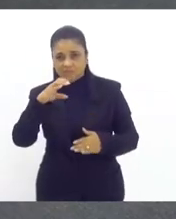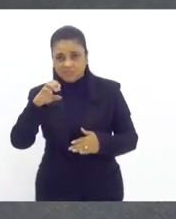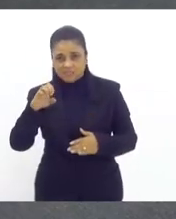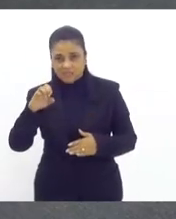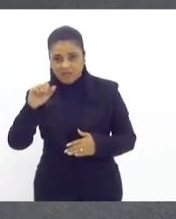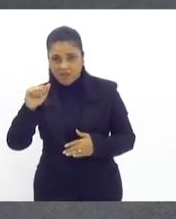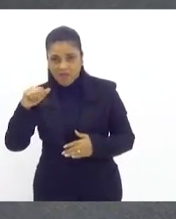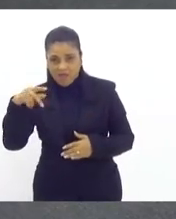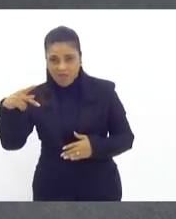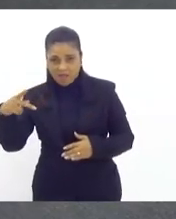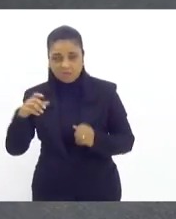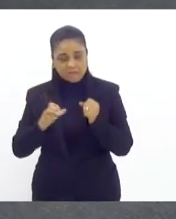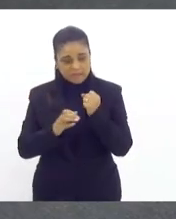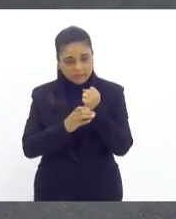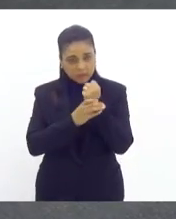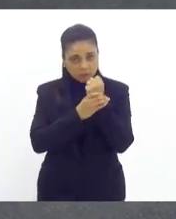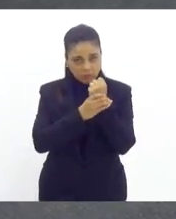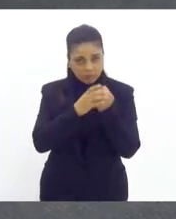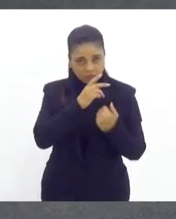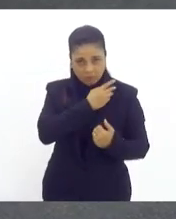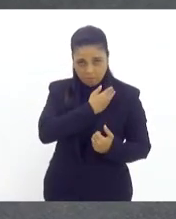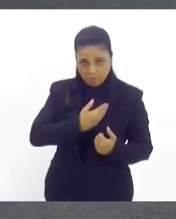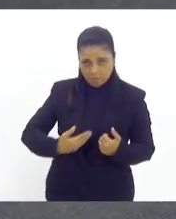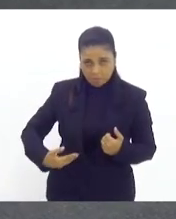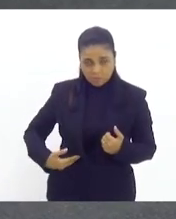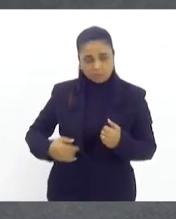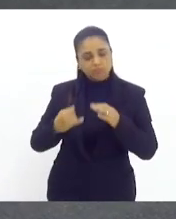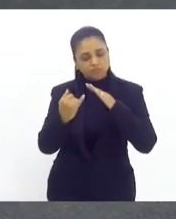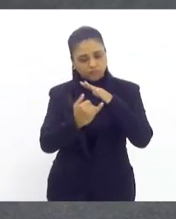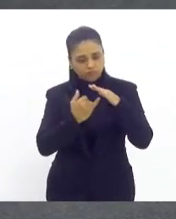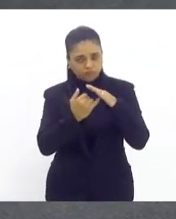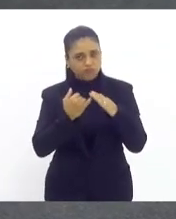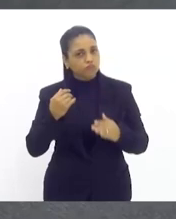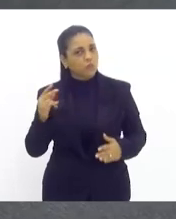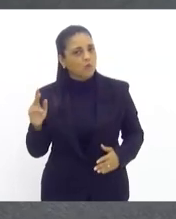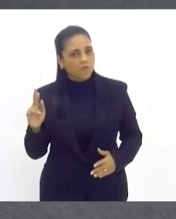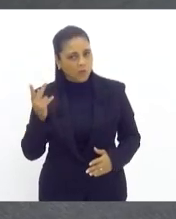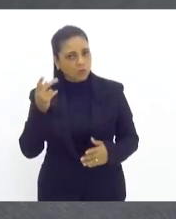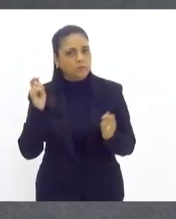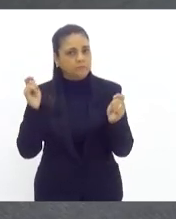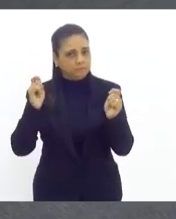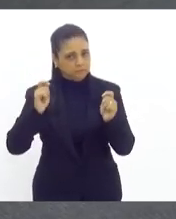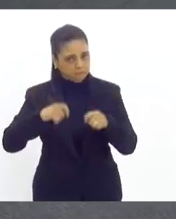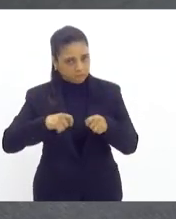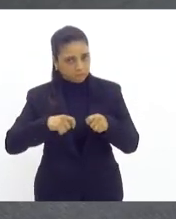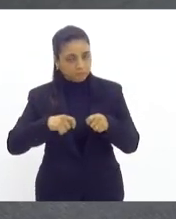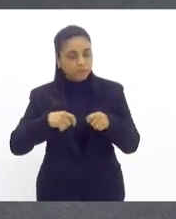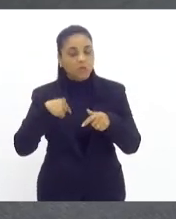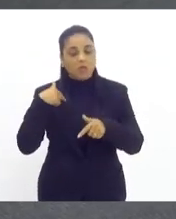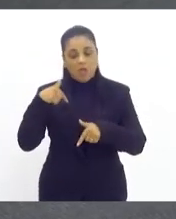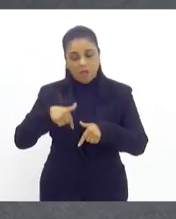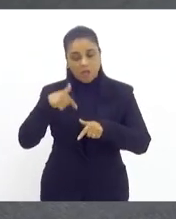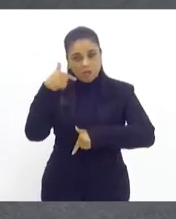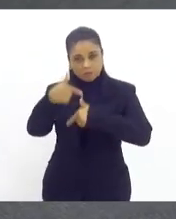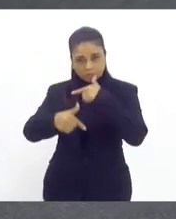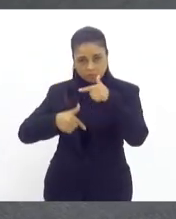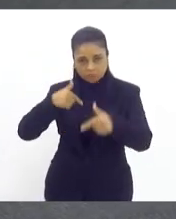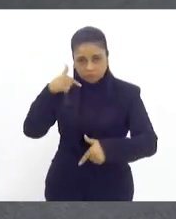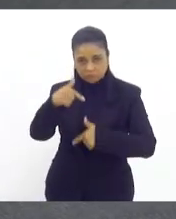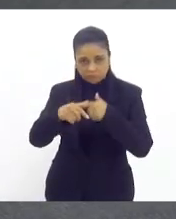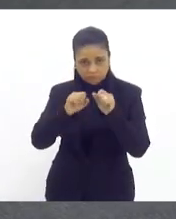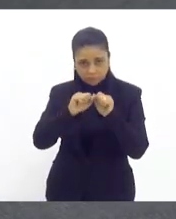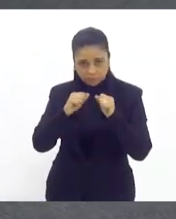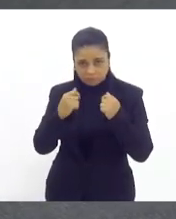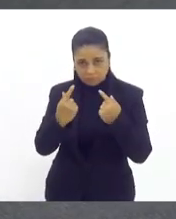Pública é uma instituição que tem que ser valorizada estamos trabalhando aqui para resolver na medida